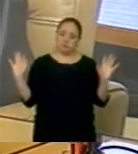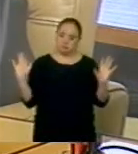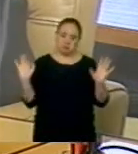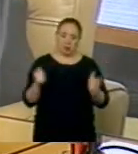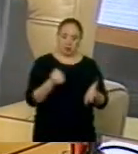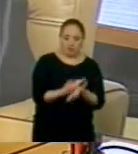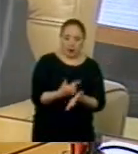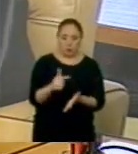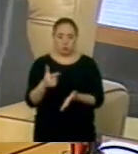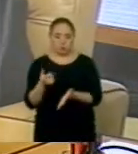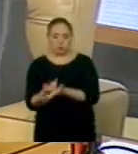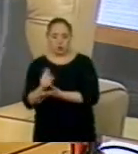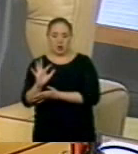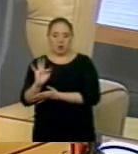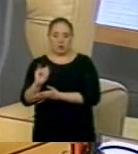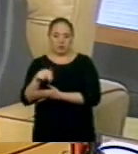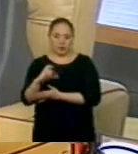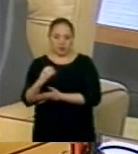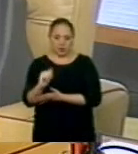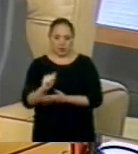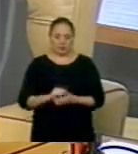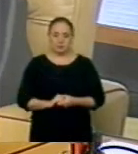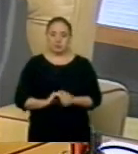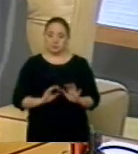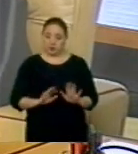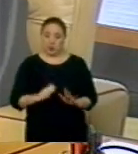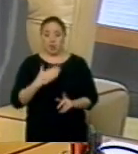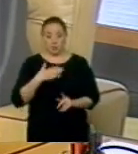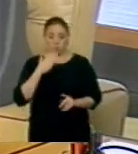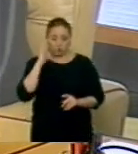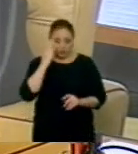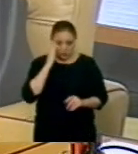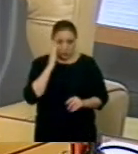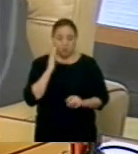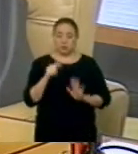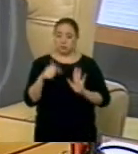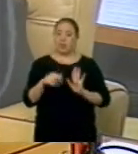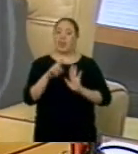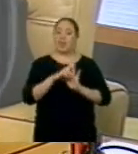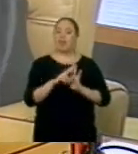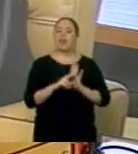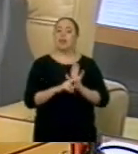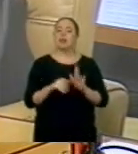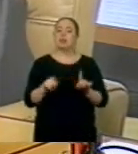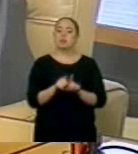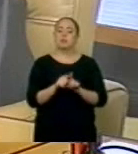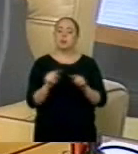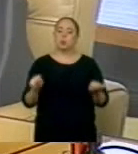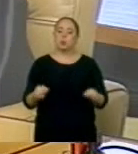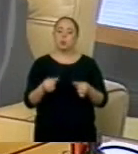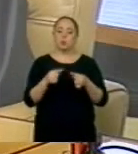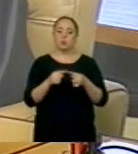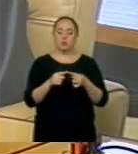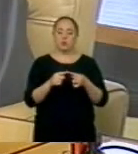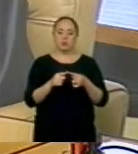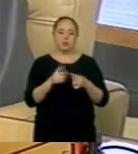fiança. Pois bem, entendo que essas regras também se aplicam ao parlamentar